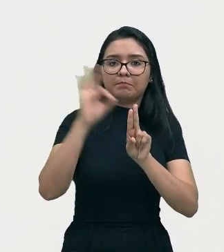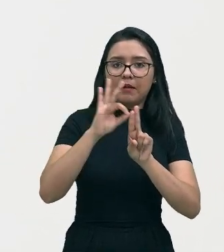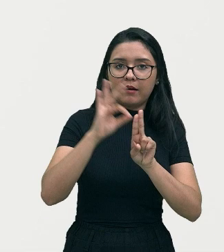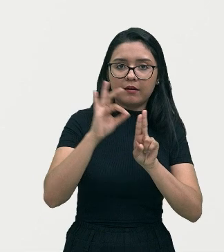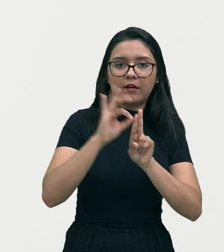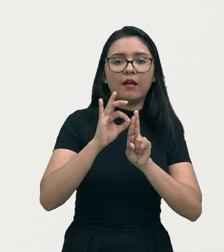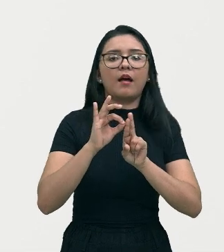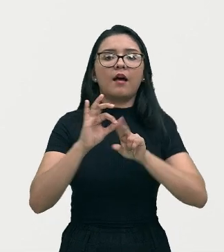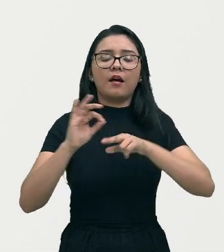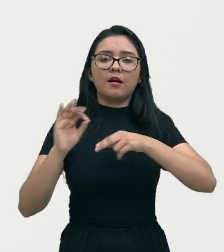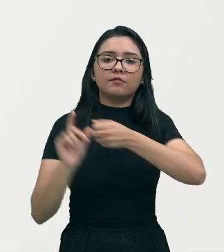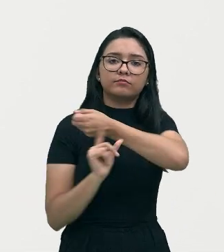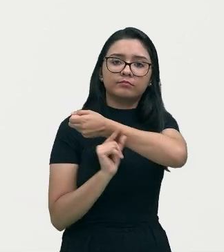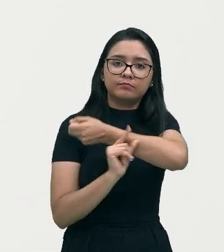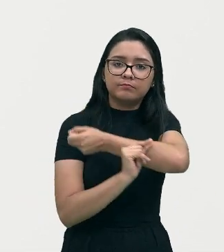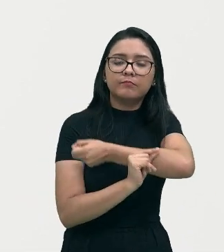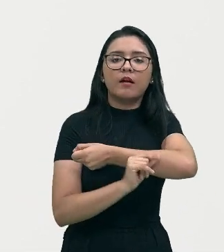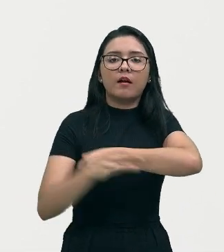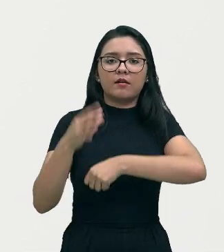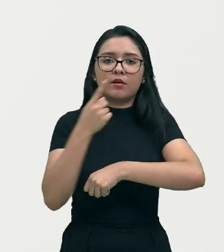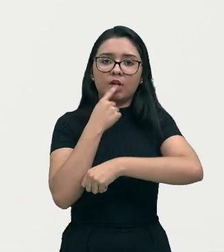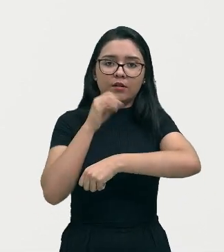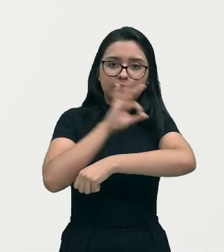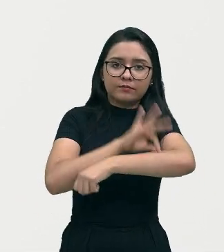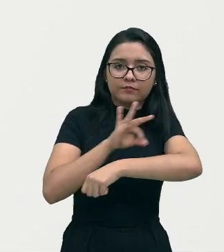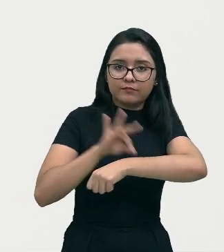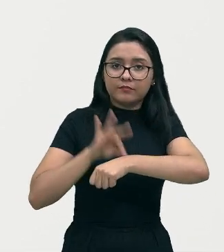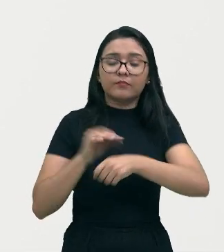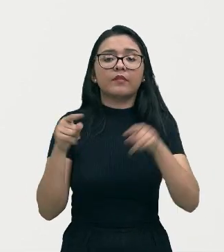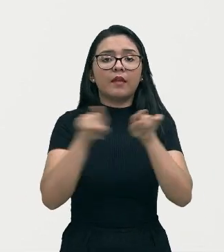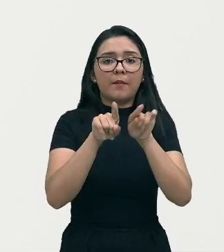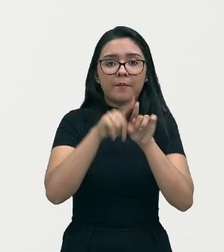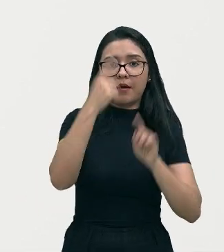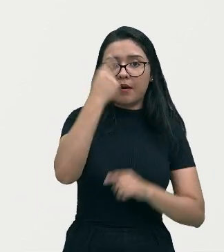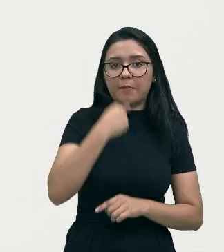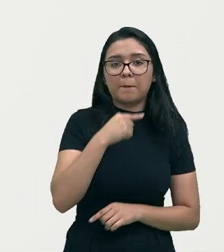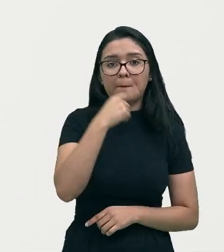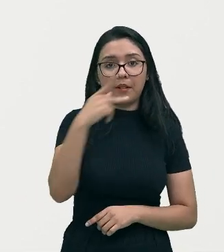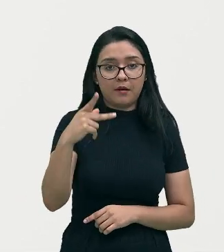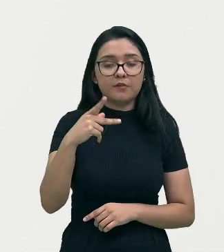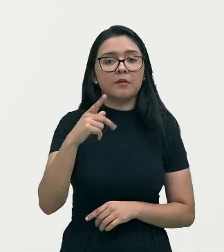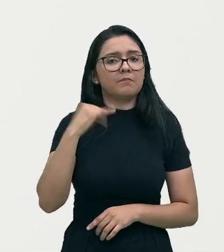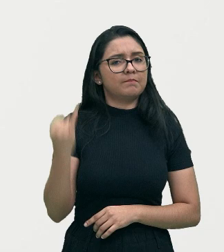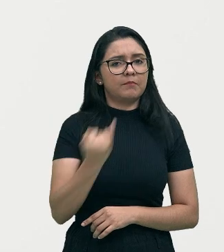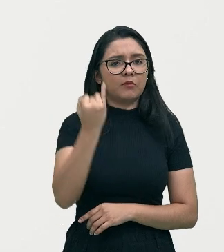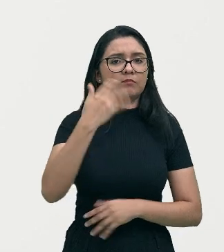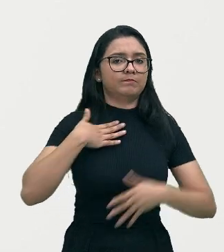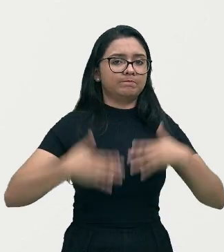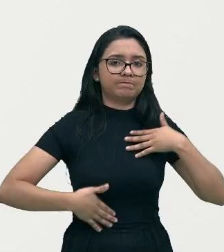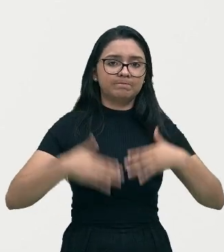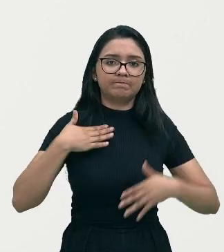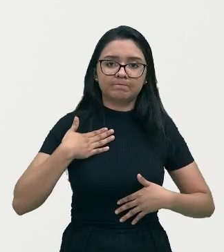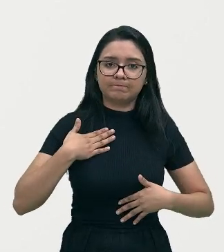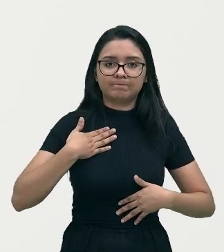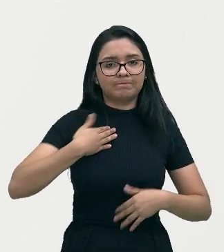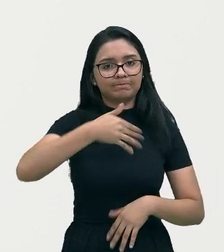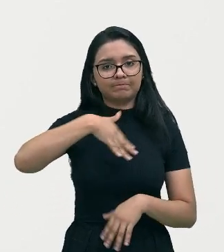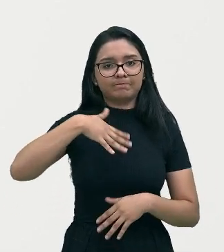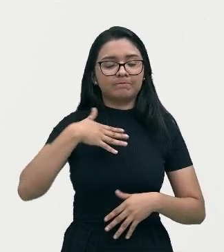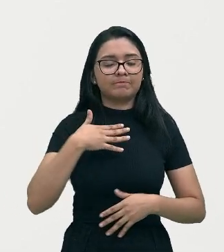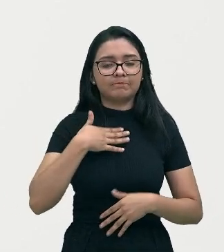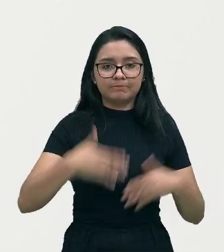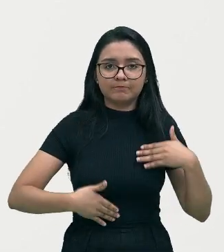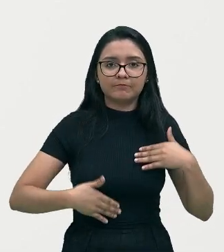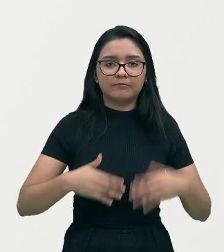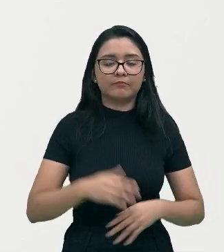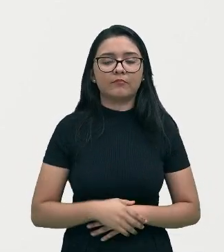os glóbulos brancos, glóbulos vermelhos, o plasma também, que é muito importante para o sangue, para o corpo de uma forma geral. E